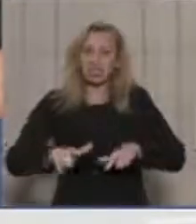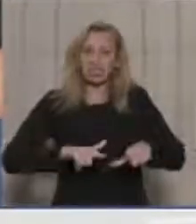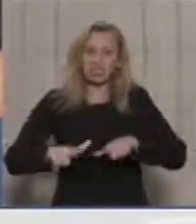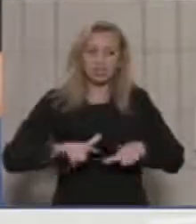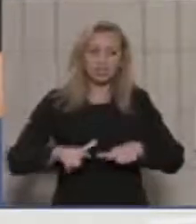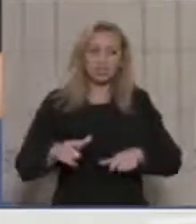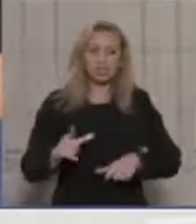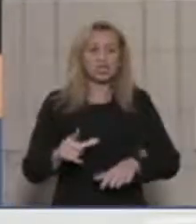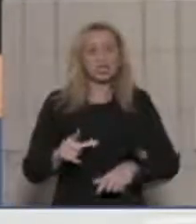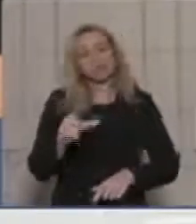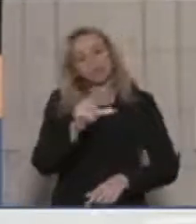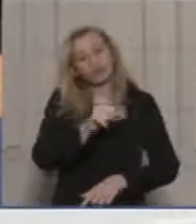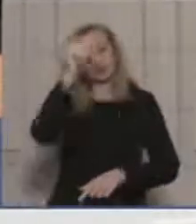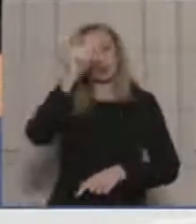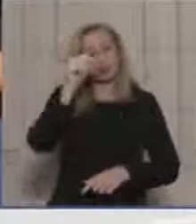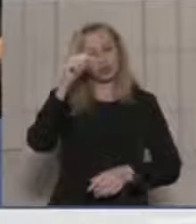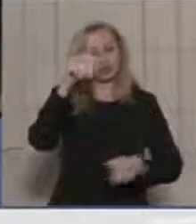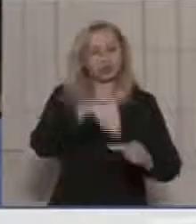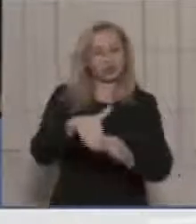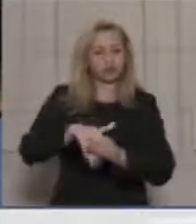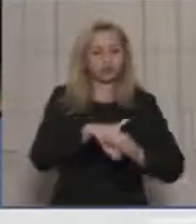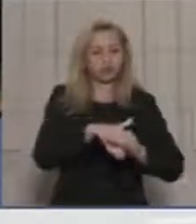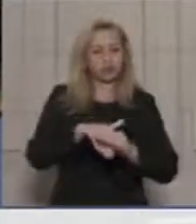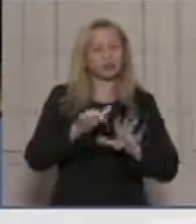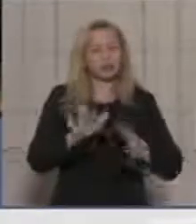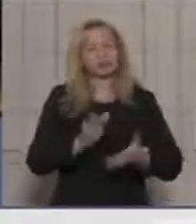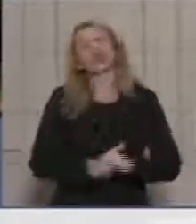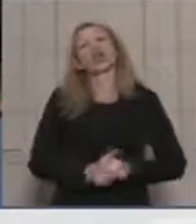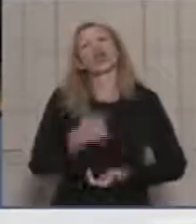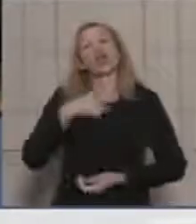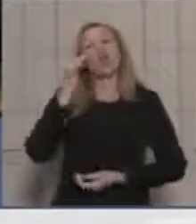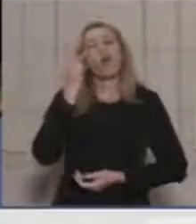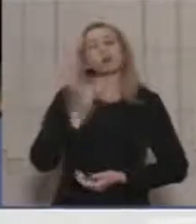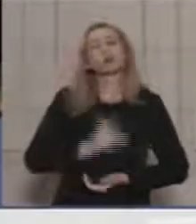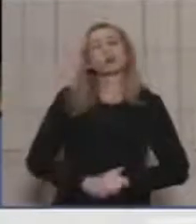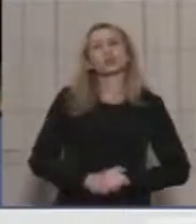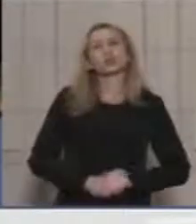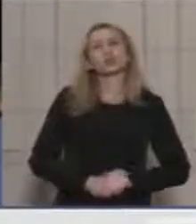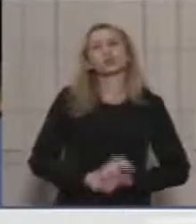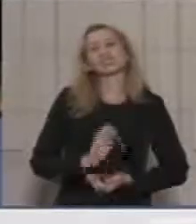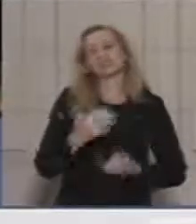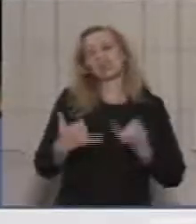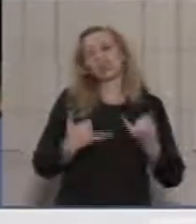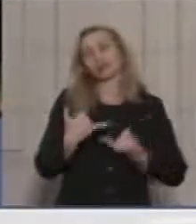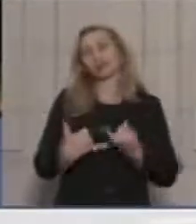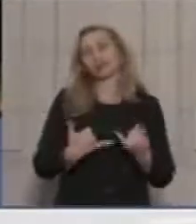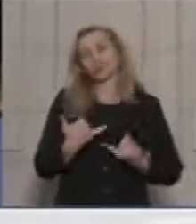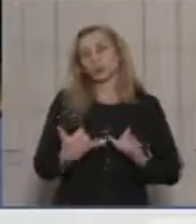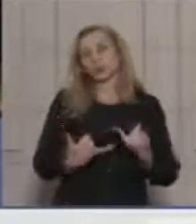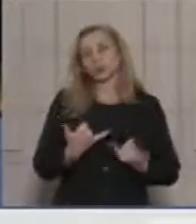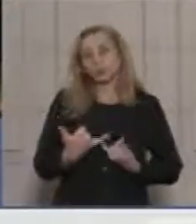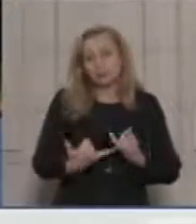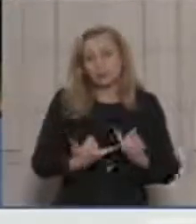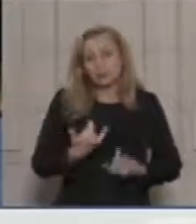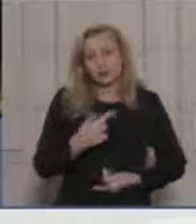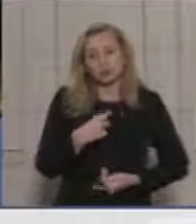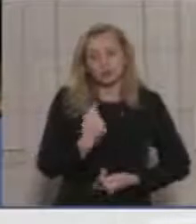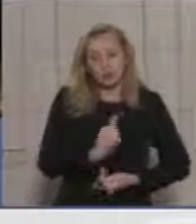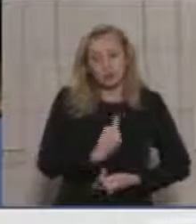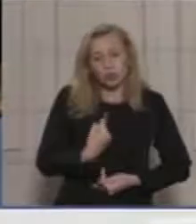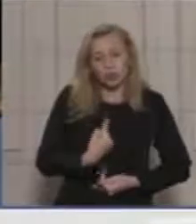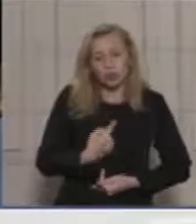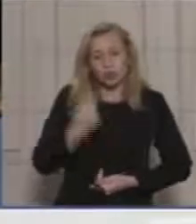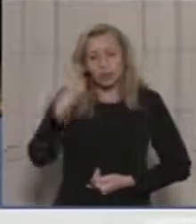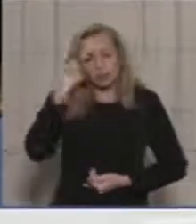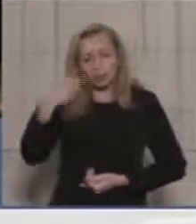ganha a eleição. E aí que eu acho que ele está brincando conosco. Manda uma